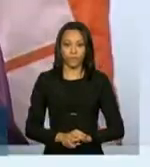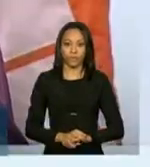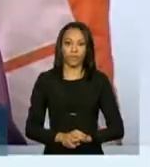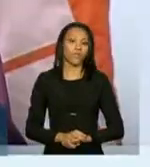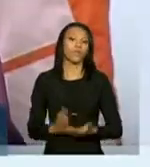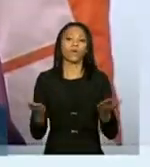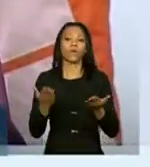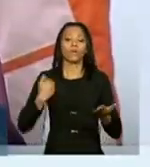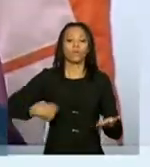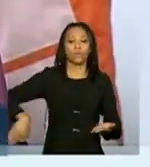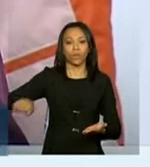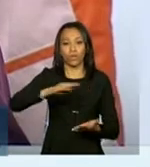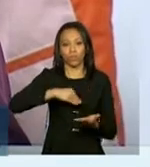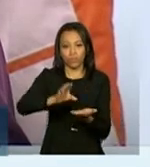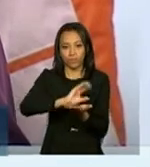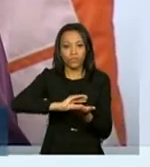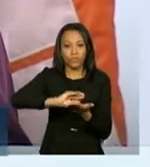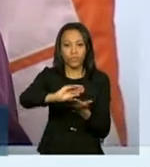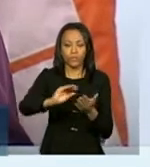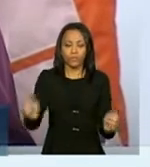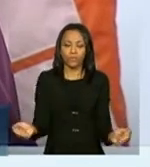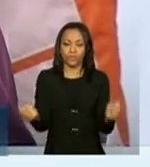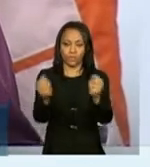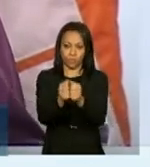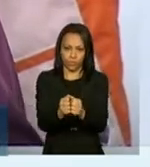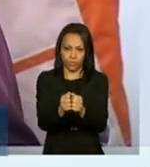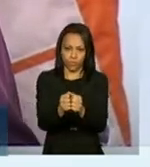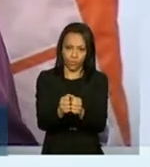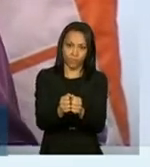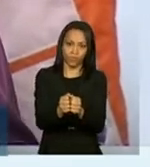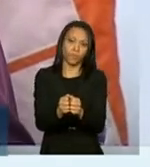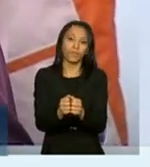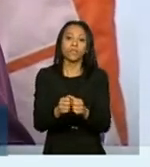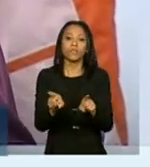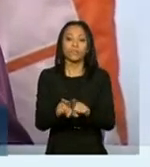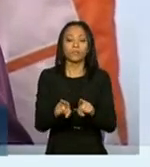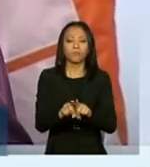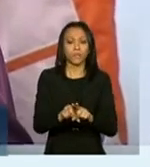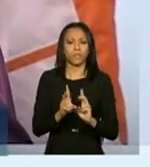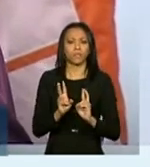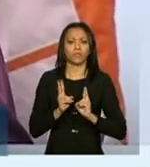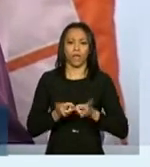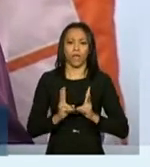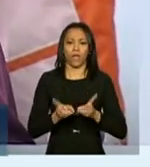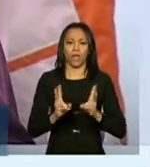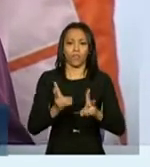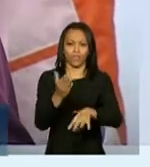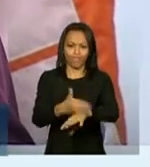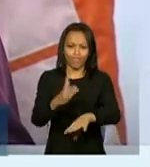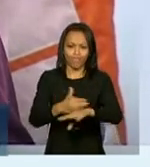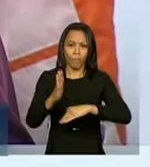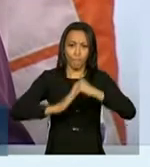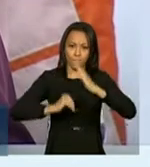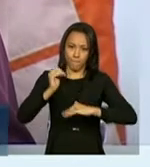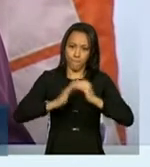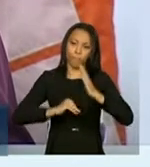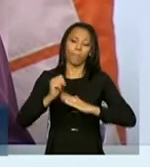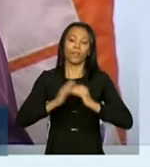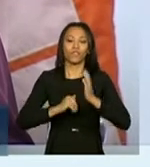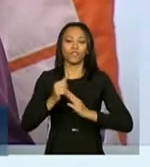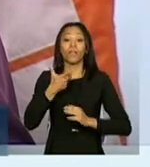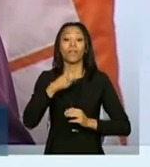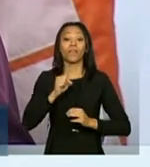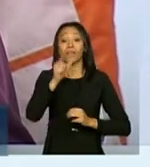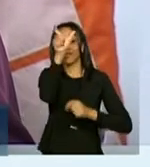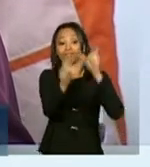Estamos investindo juntos e estamos procurando capacitar profissionalmente os